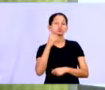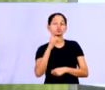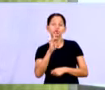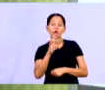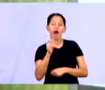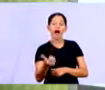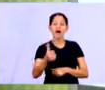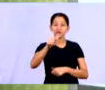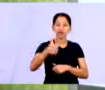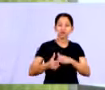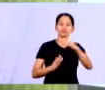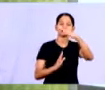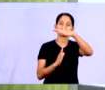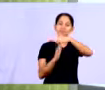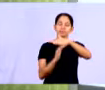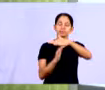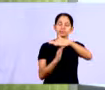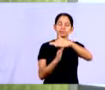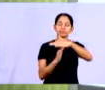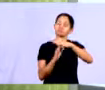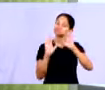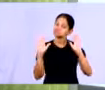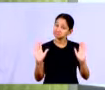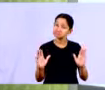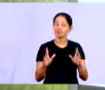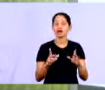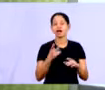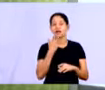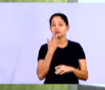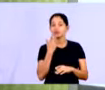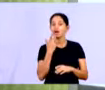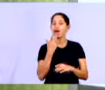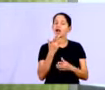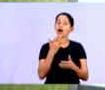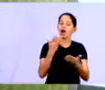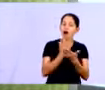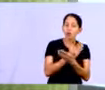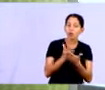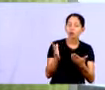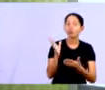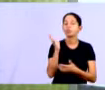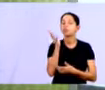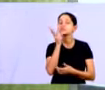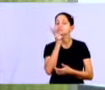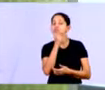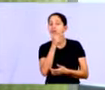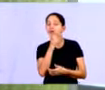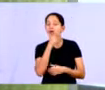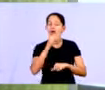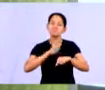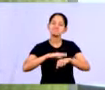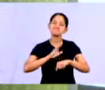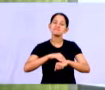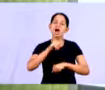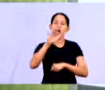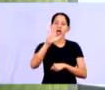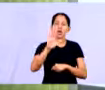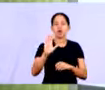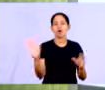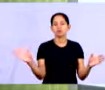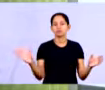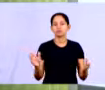aí a correção do período. E aí essa situação ela escorre ou demora mais e é diluída a um período de tempo